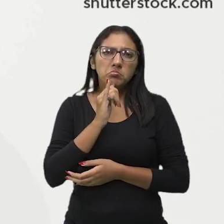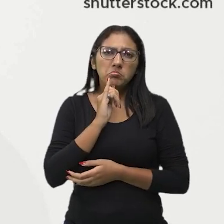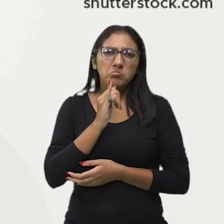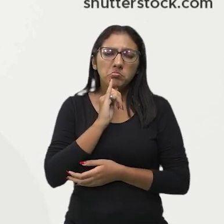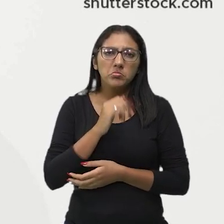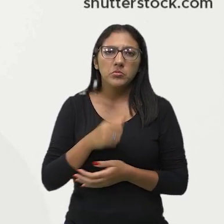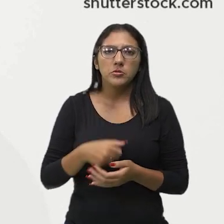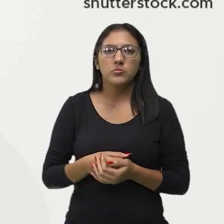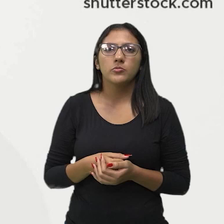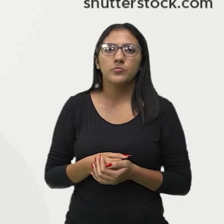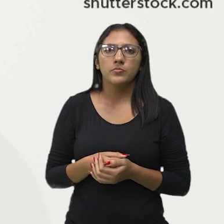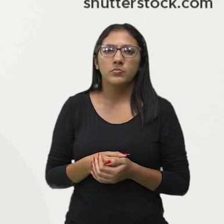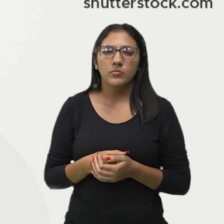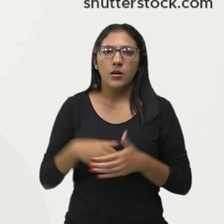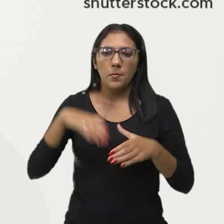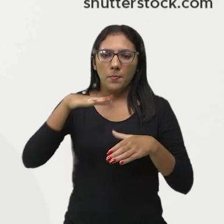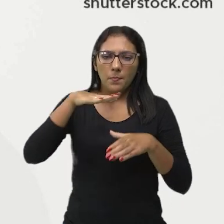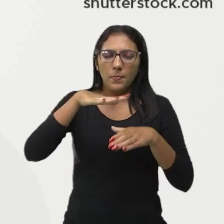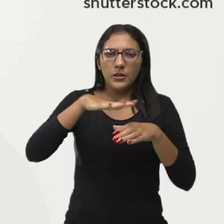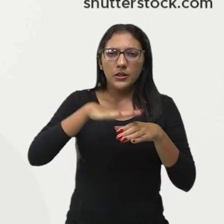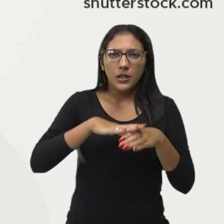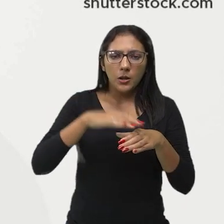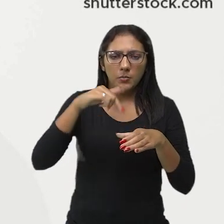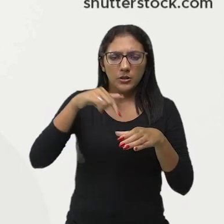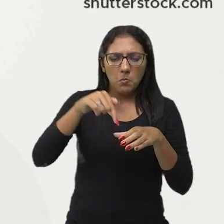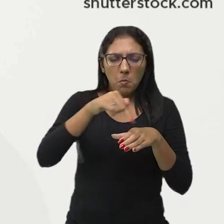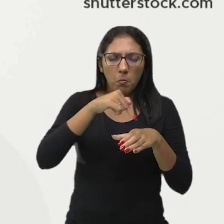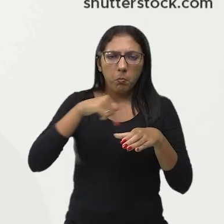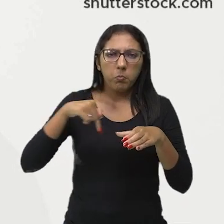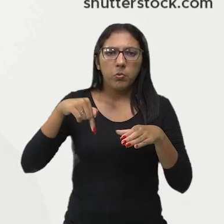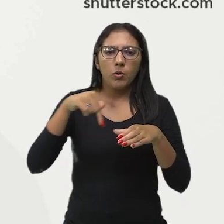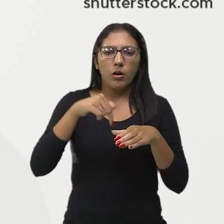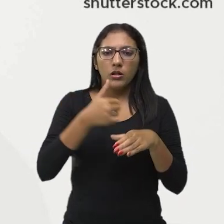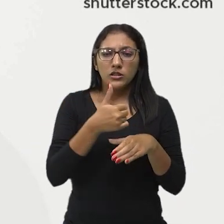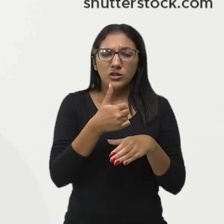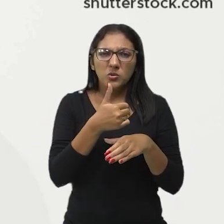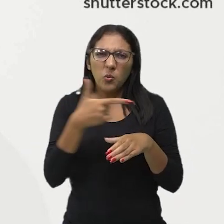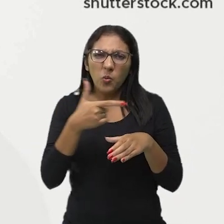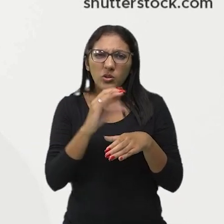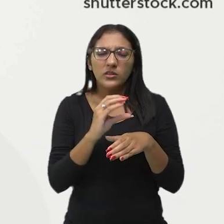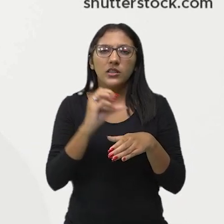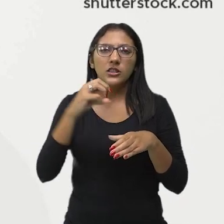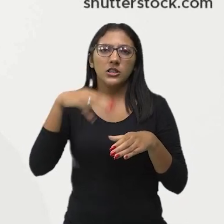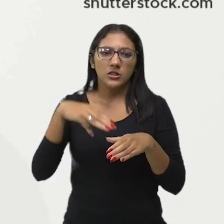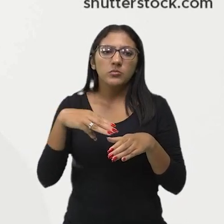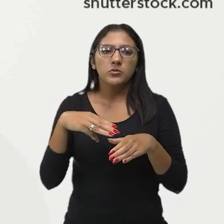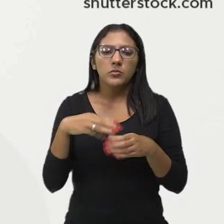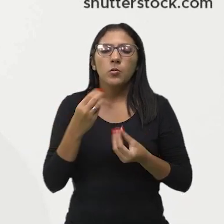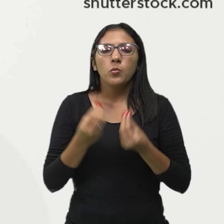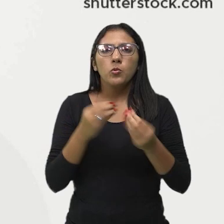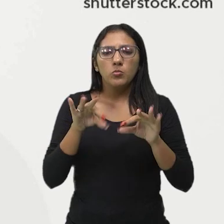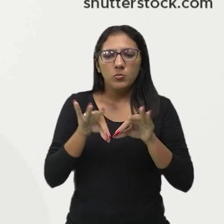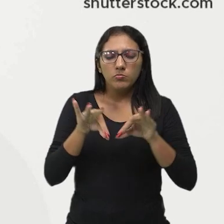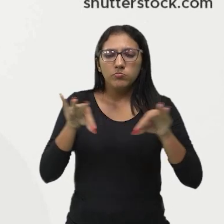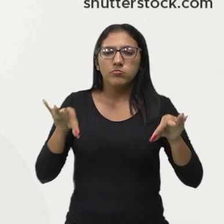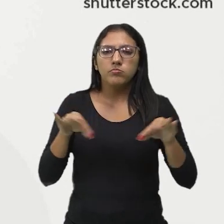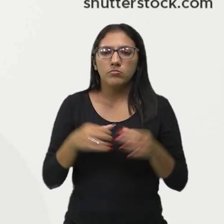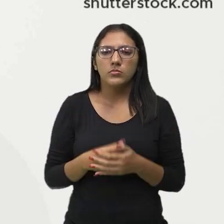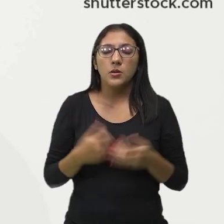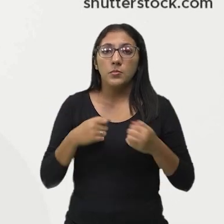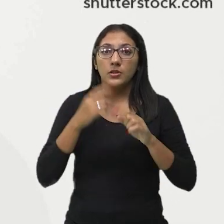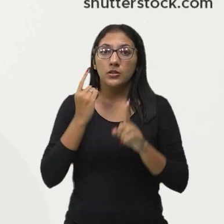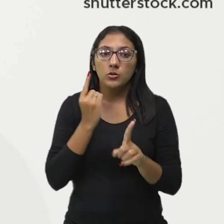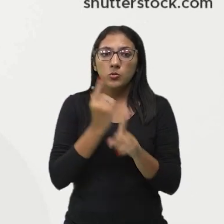ser igual a... Ele quer que a gente determine ó, o comprimento da circunferência, quer que a gente determine o comprimento